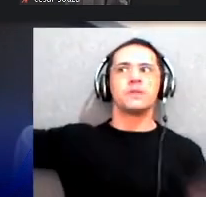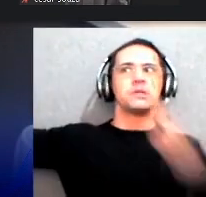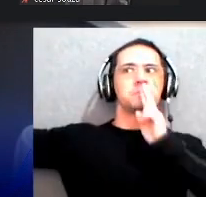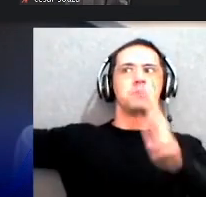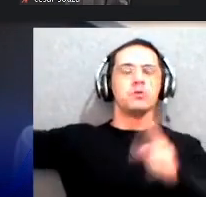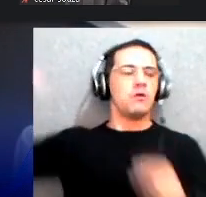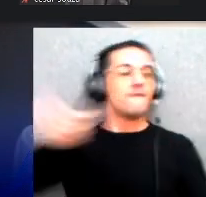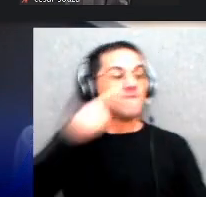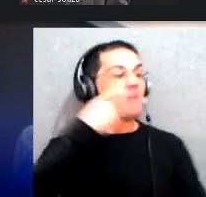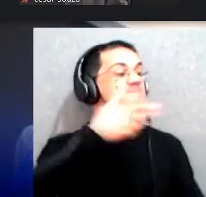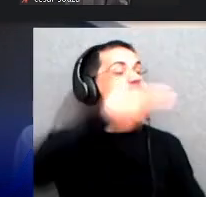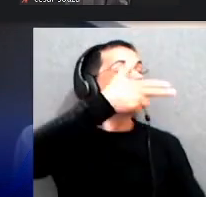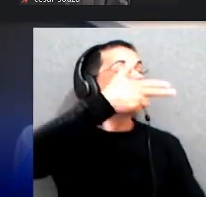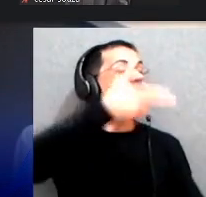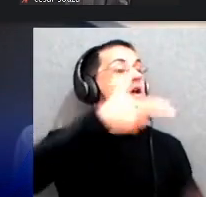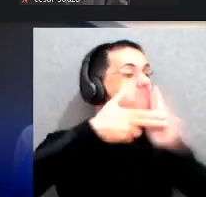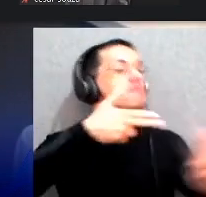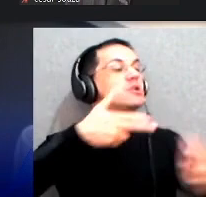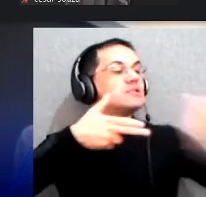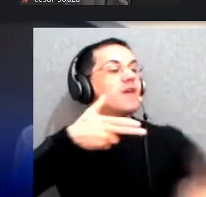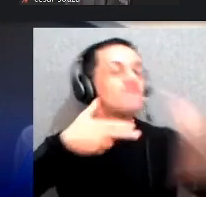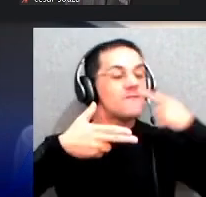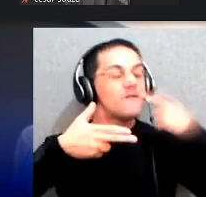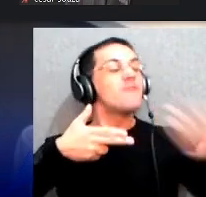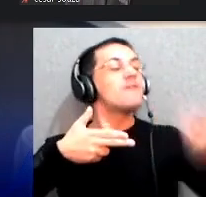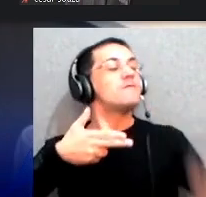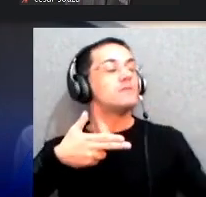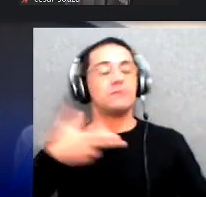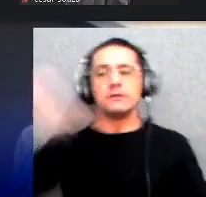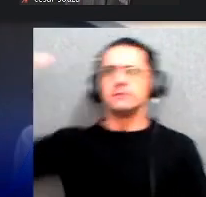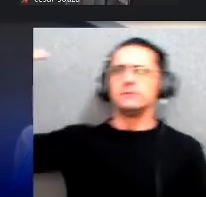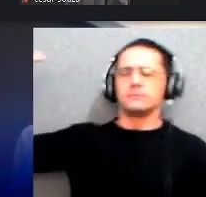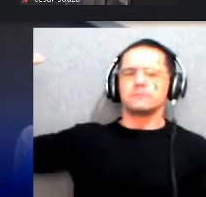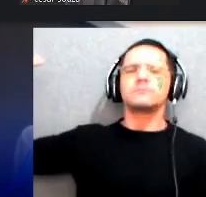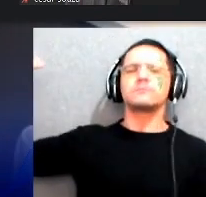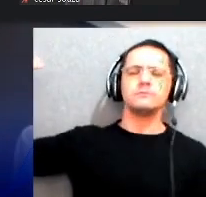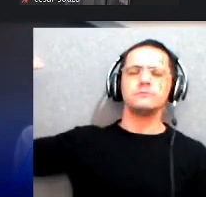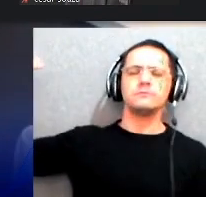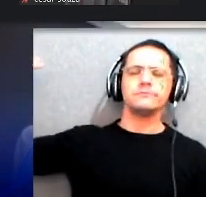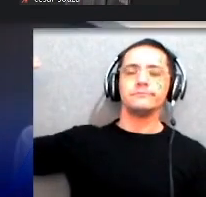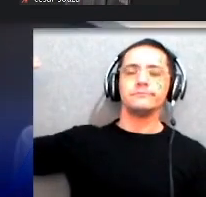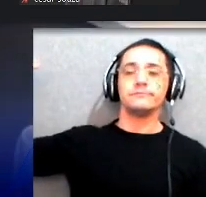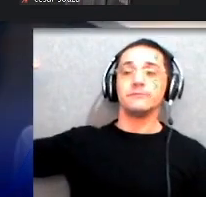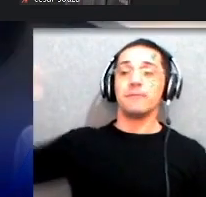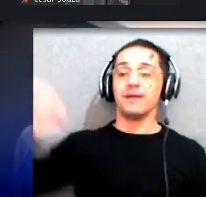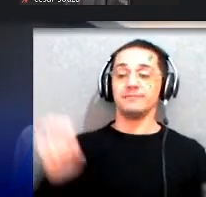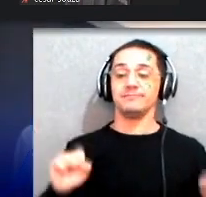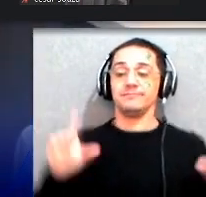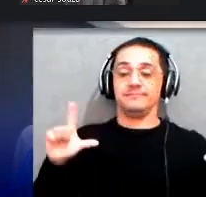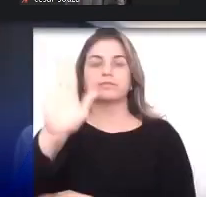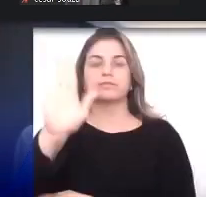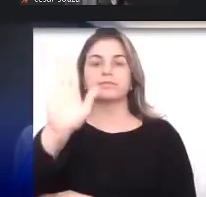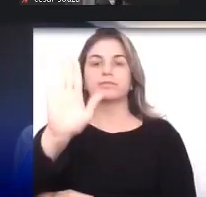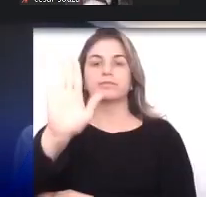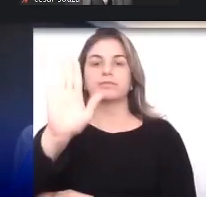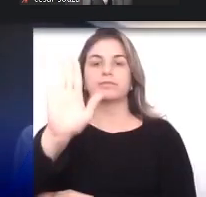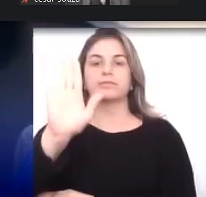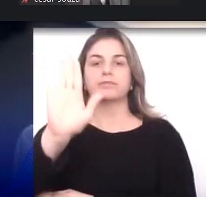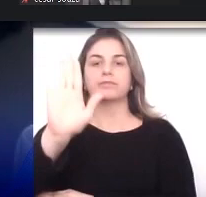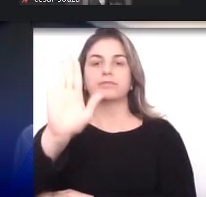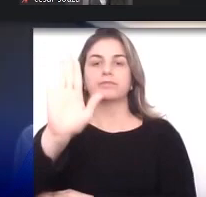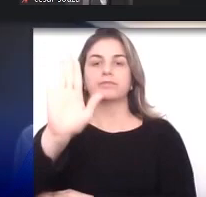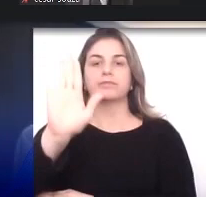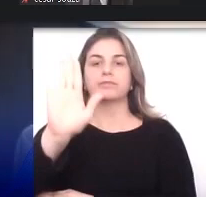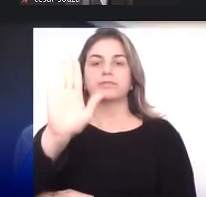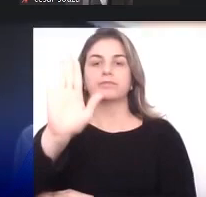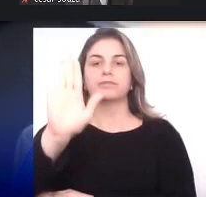tal coisa. Então, quando o juiz pede, por exemplo, para dar um 360 com o celular ou com a webcam para